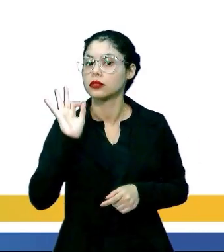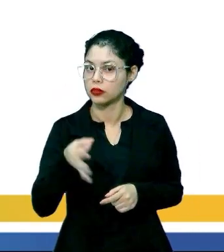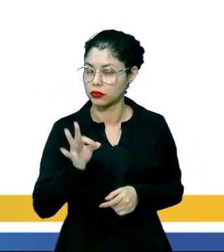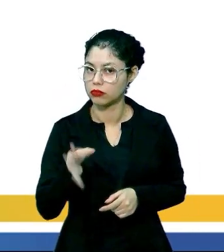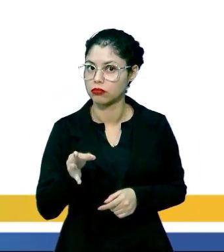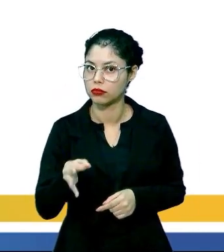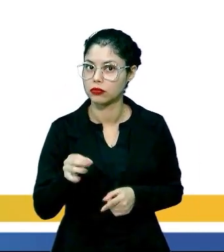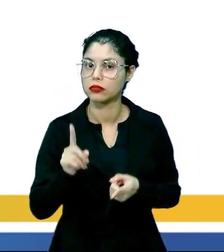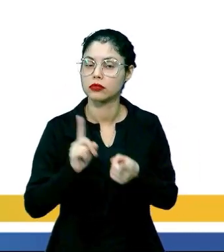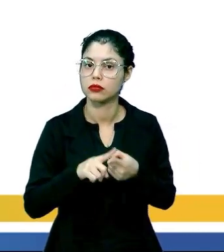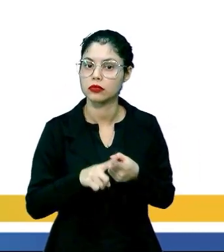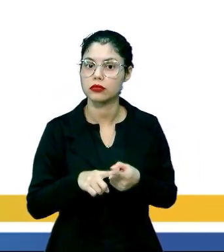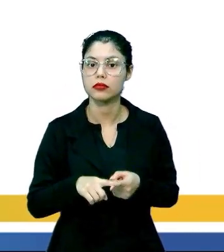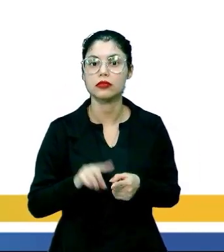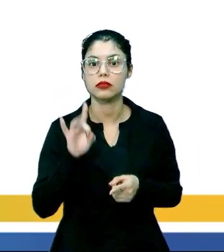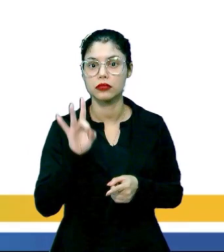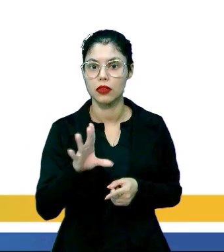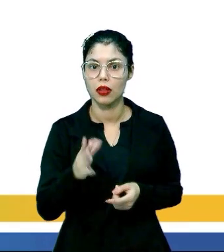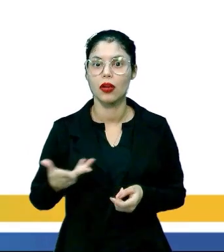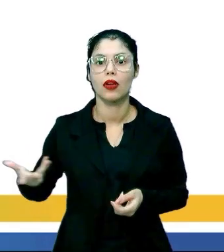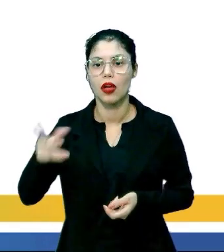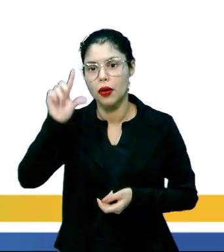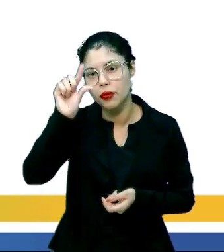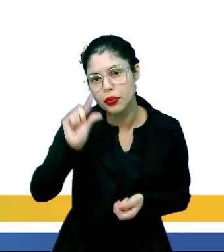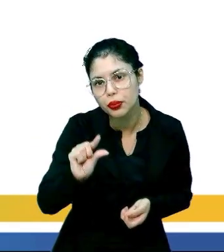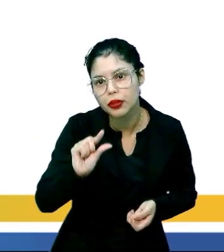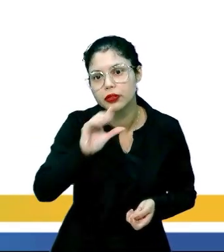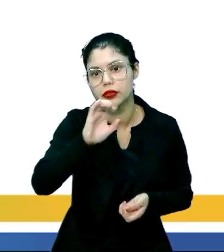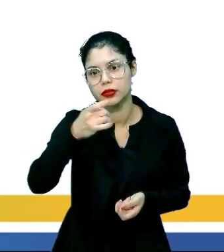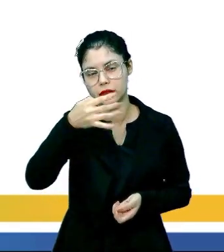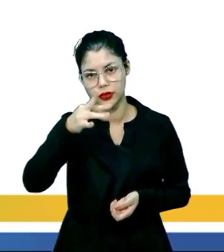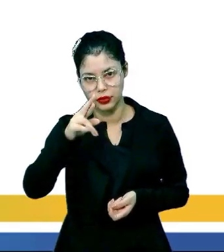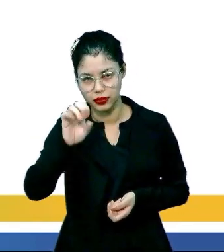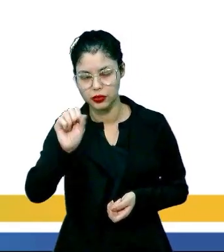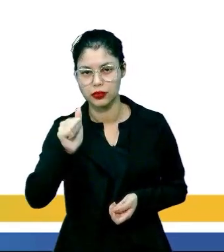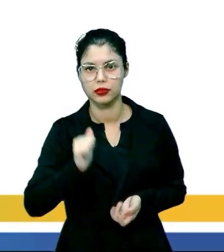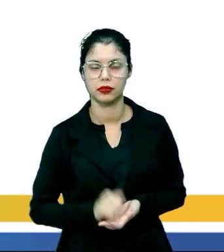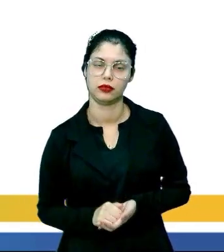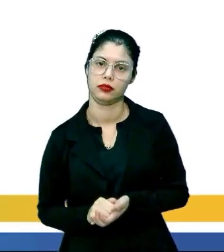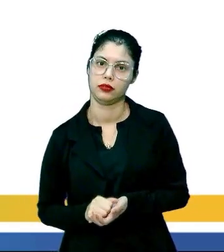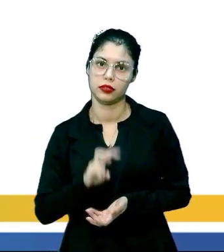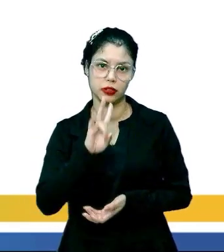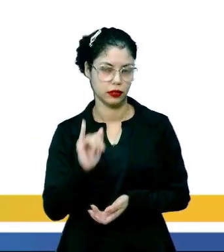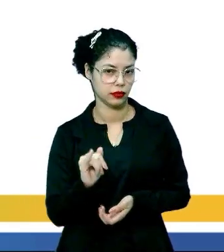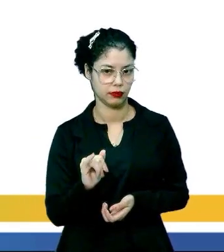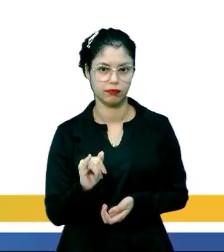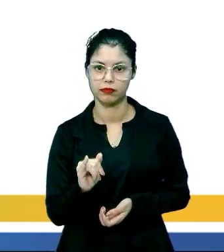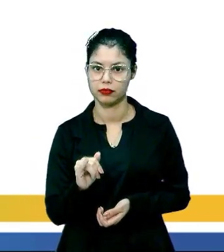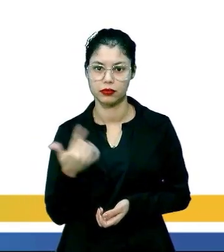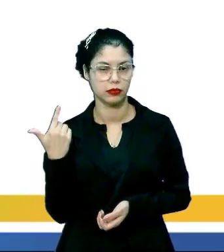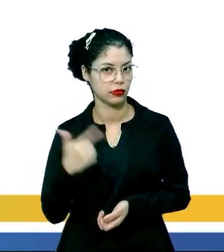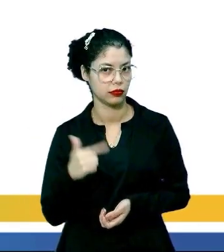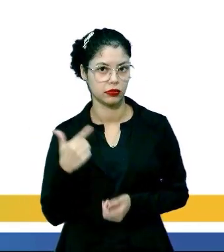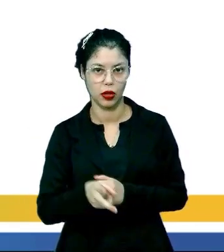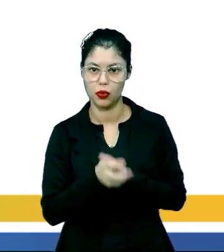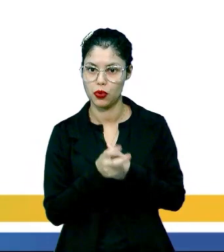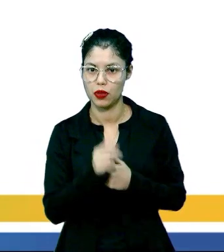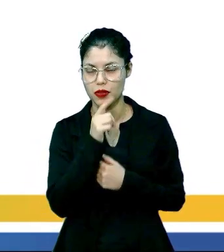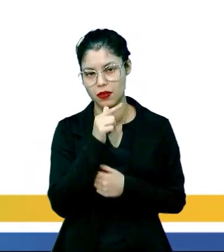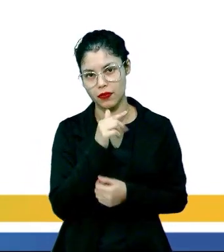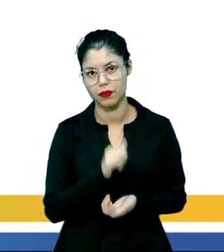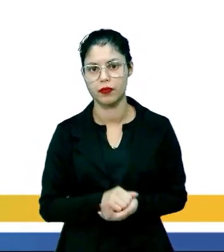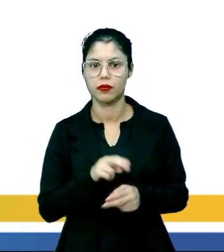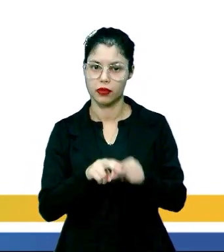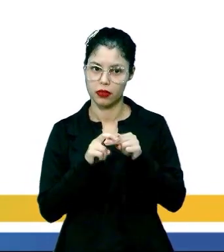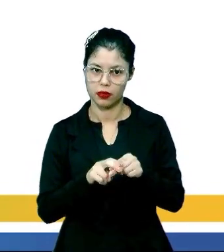certo? Porque eu vou urinar mais, só que com baixas concentrações de excretas. Tá? A minha urina não está concentrada, não houve reabsorção de água.